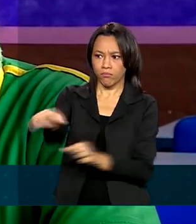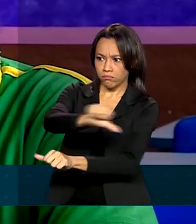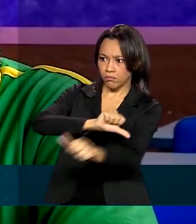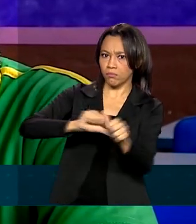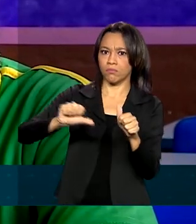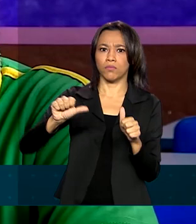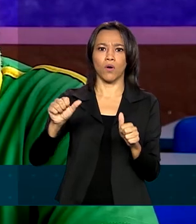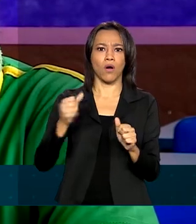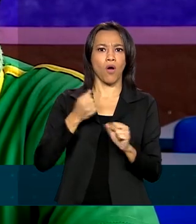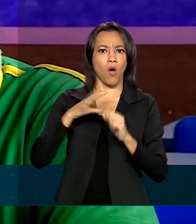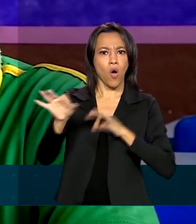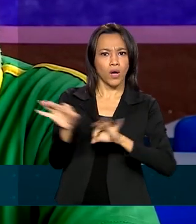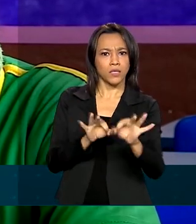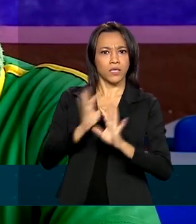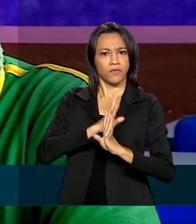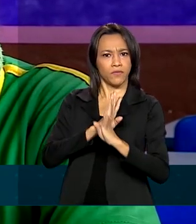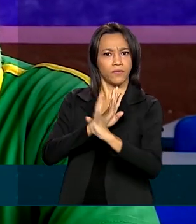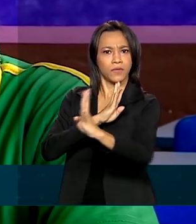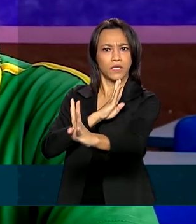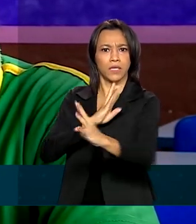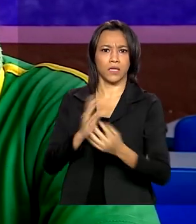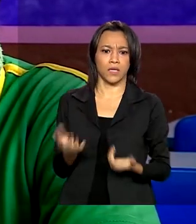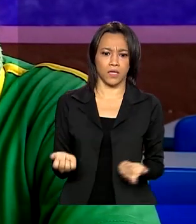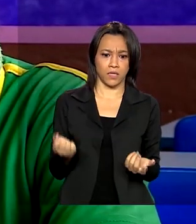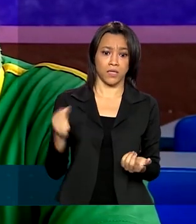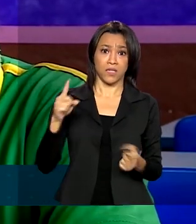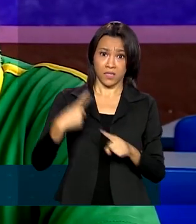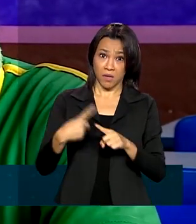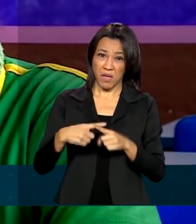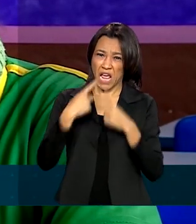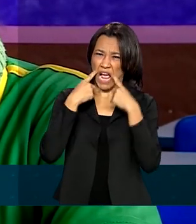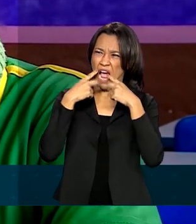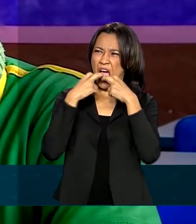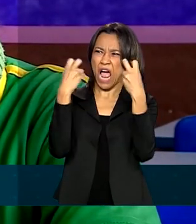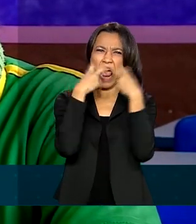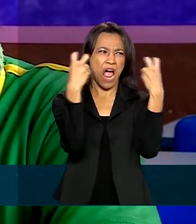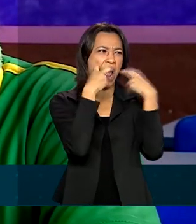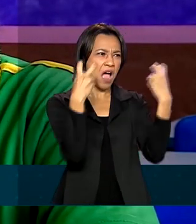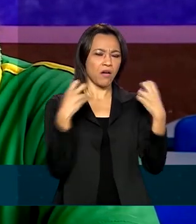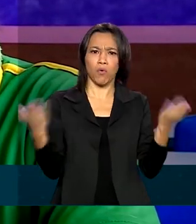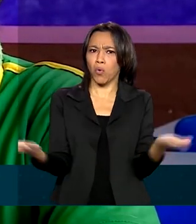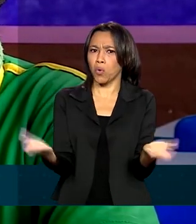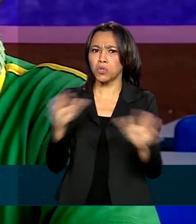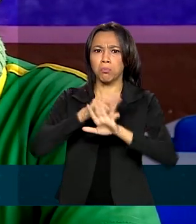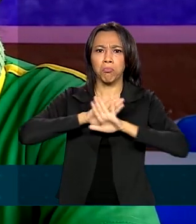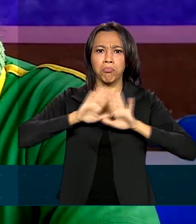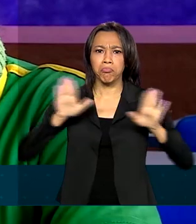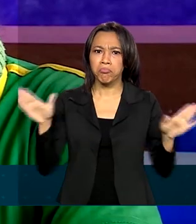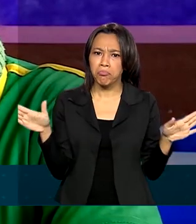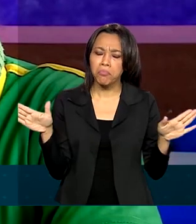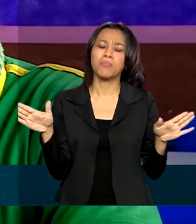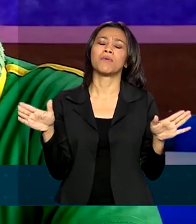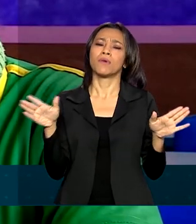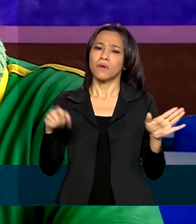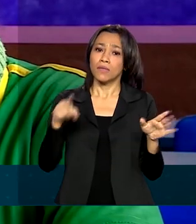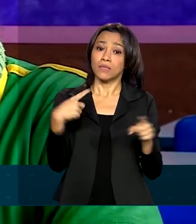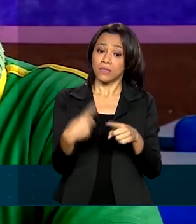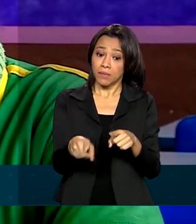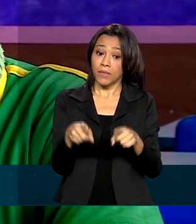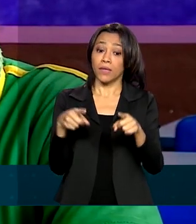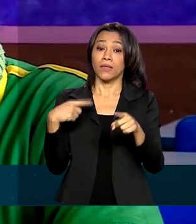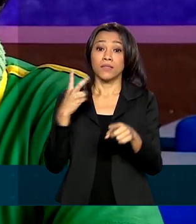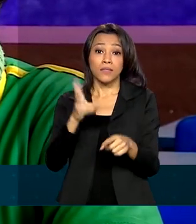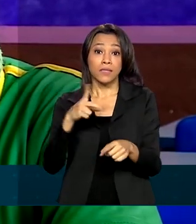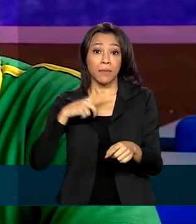os professores saindo da sala, era aquela bagunça, era gritaria para tudo que era lado, agora não. E os monitores ficam no corredor, assim, para